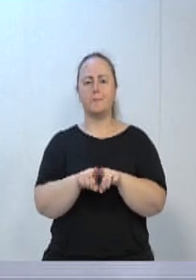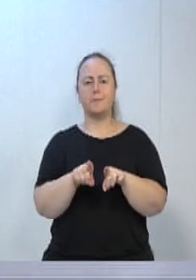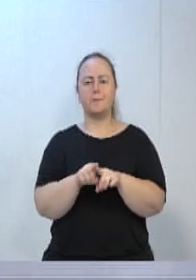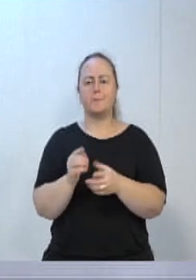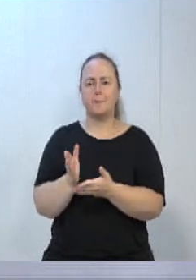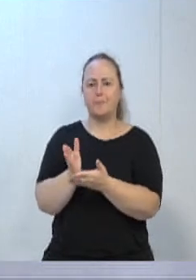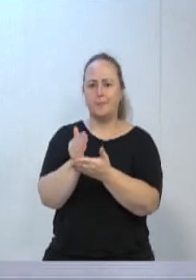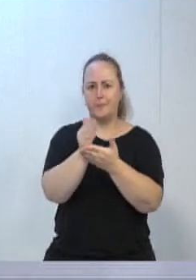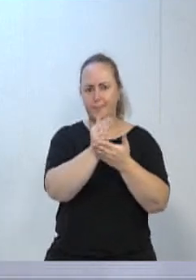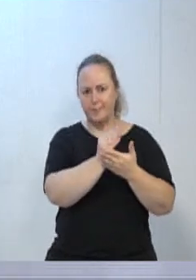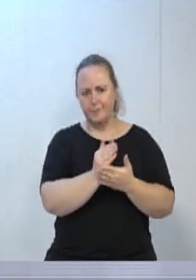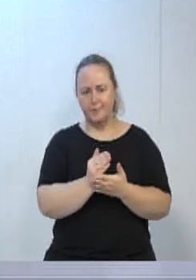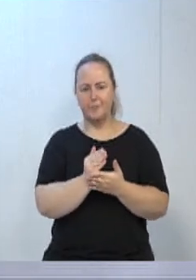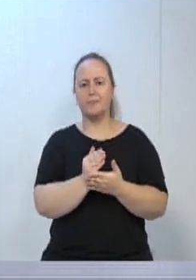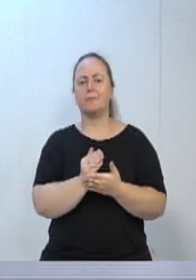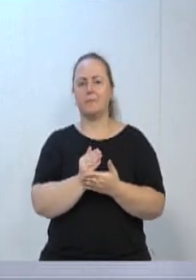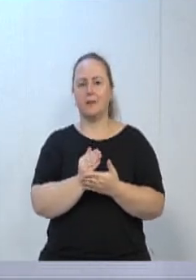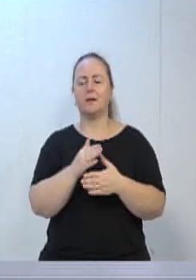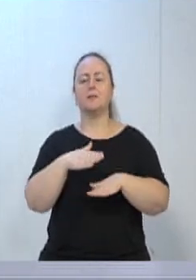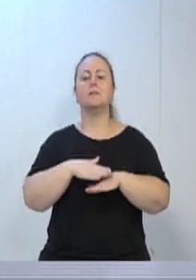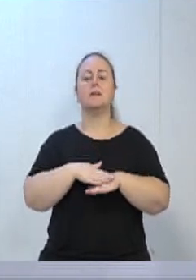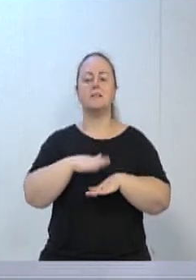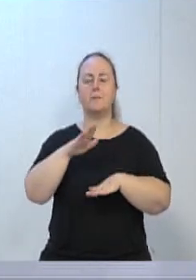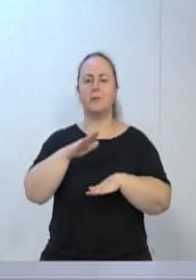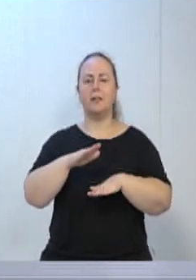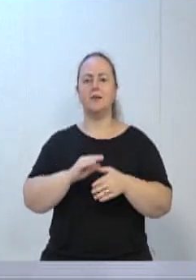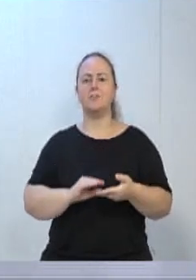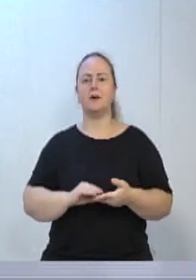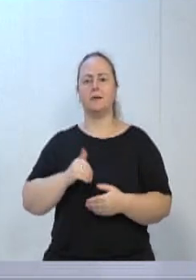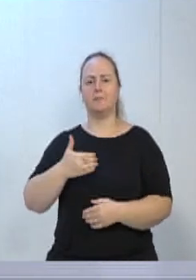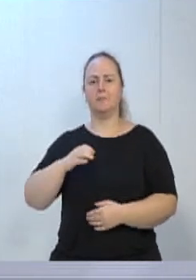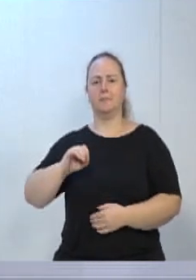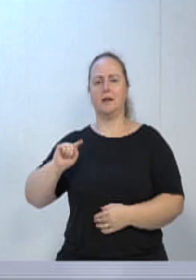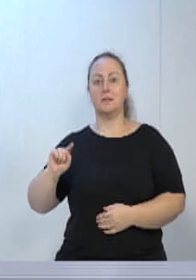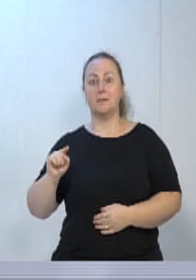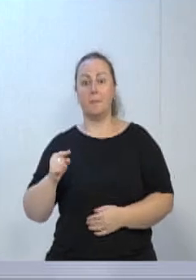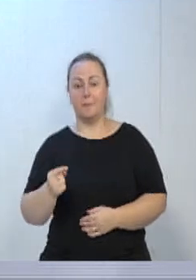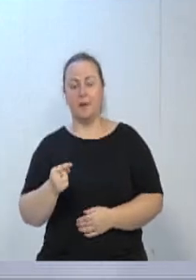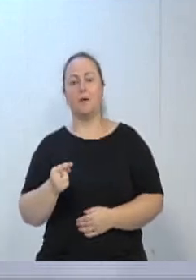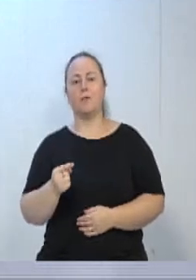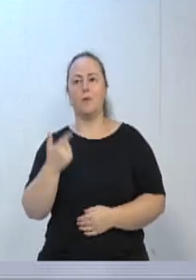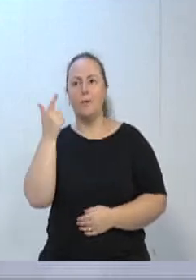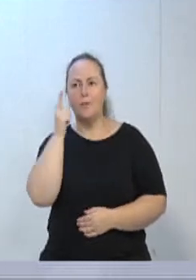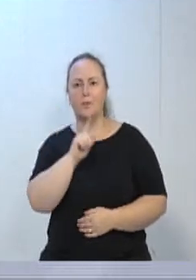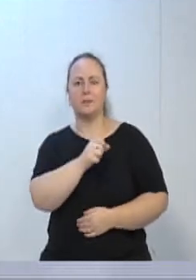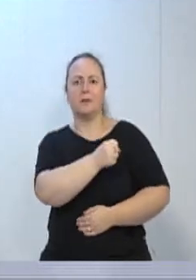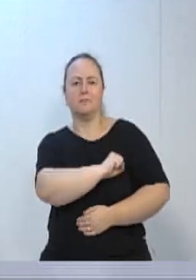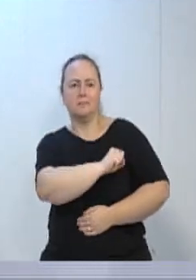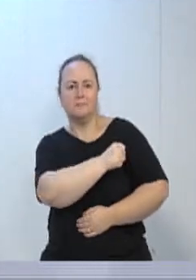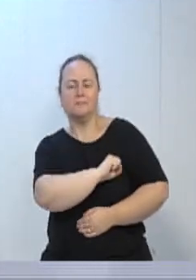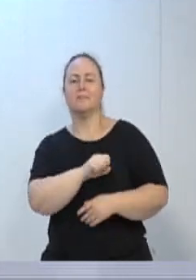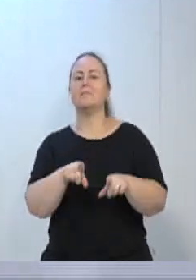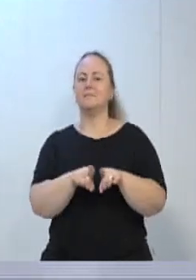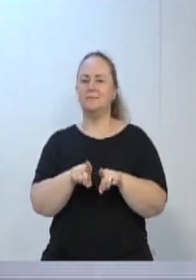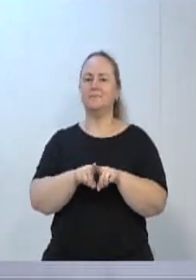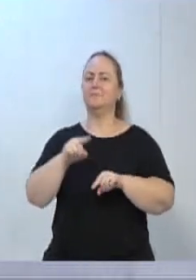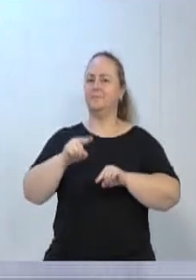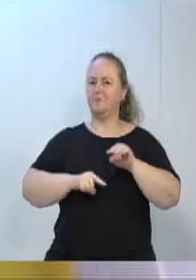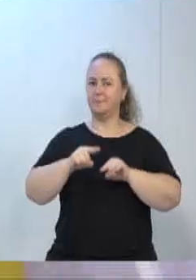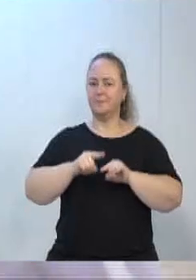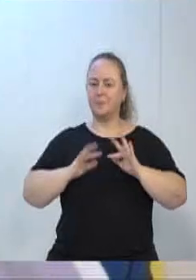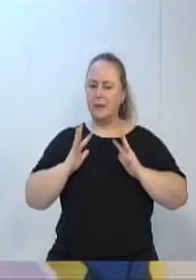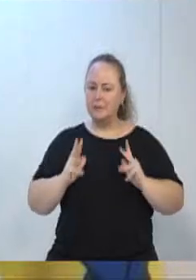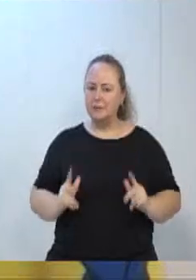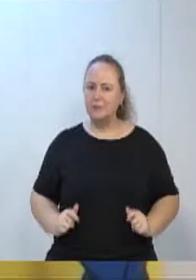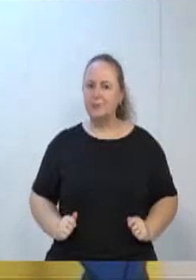arrecadação. Foram mais de 10 mil absorventes, desodorantes, sabonete, entre outros produtos, que foram